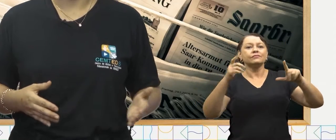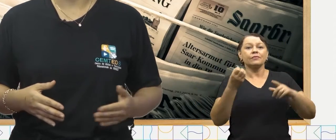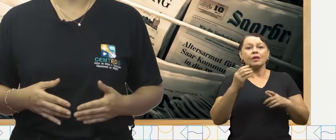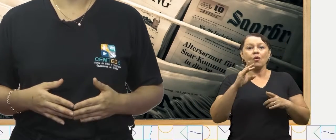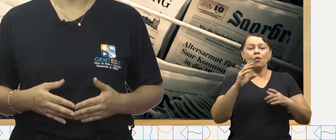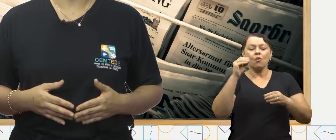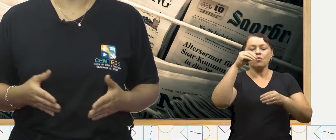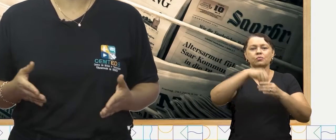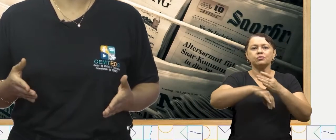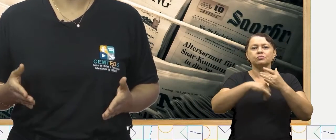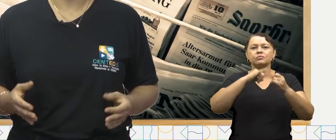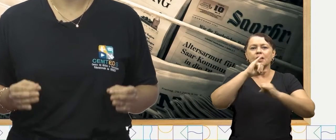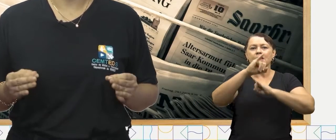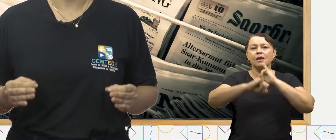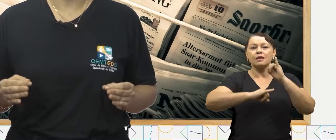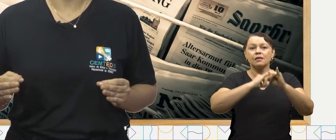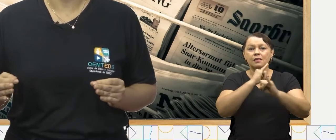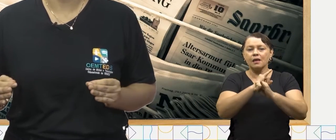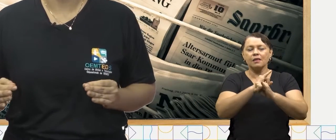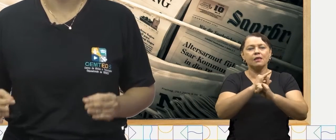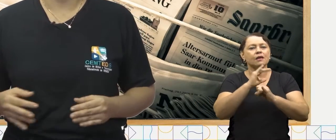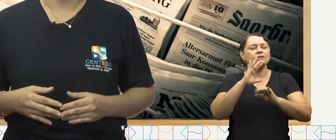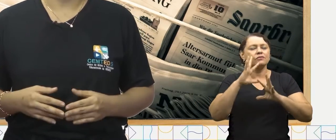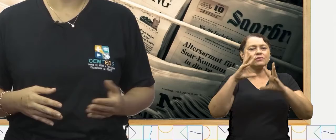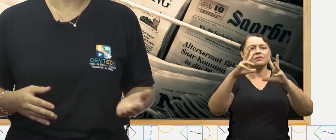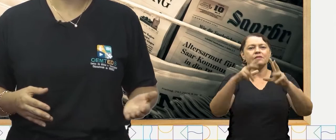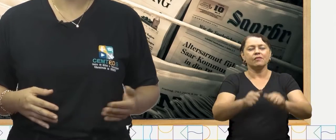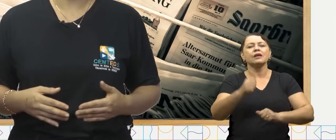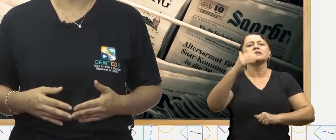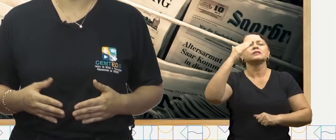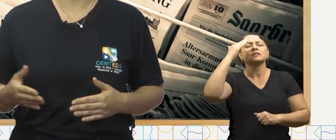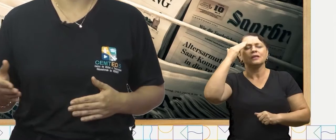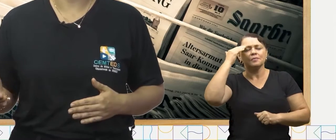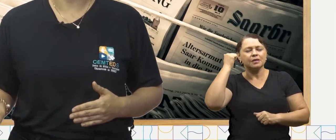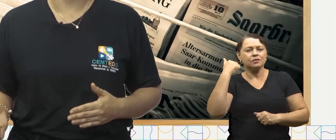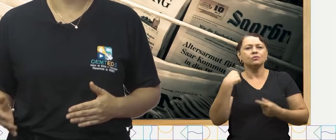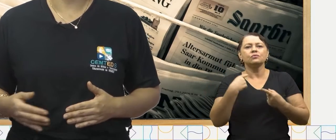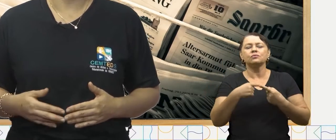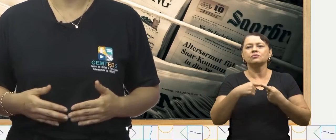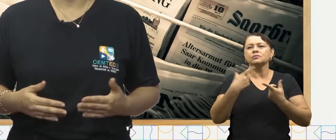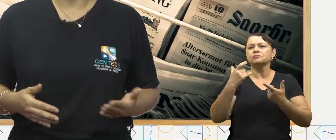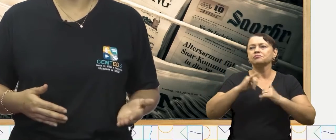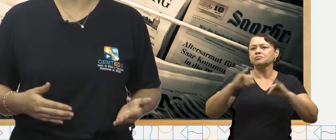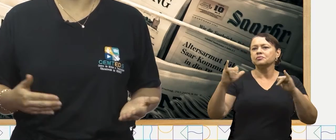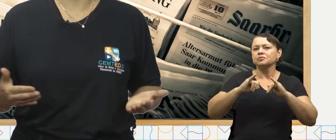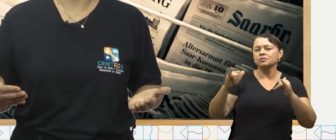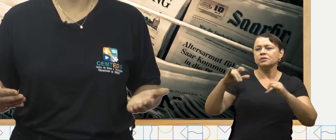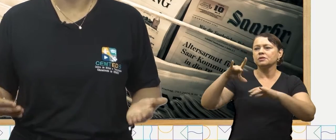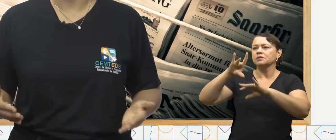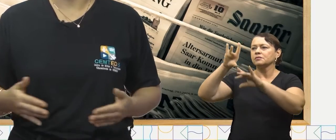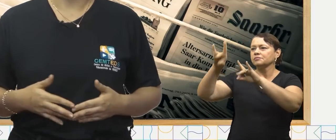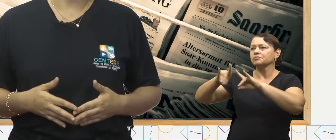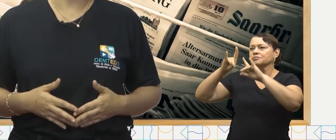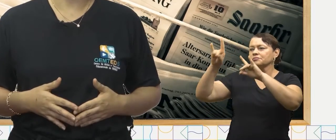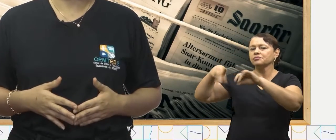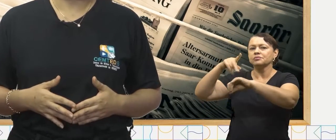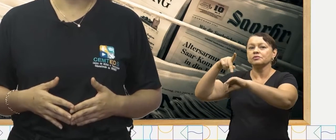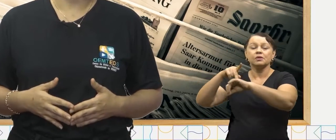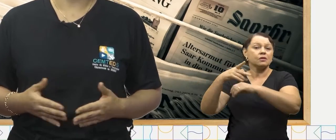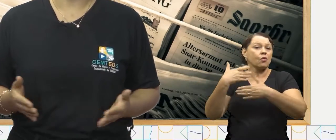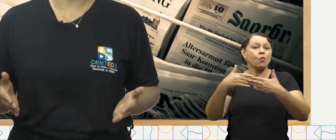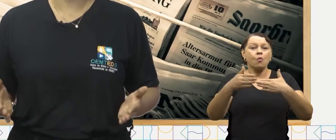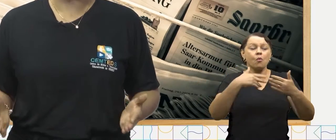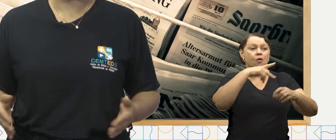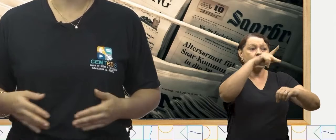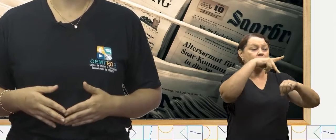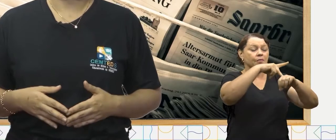em um site de notícias que você ficará por dentro das notícias da Austrália ou de qualquer outro país deste